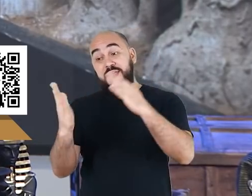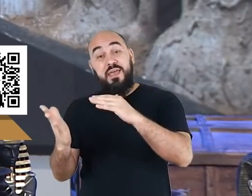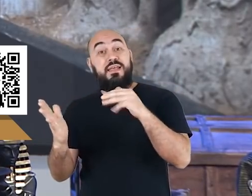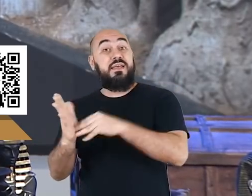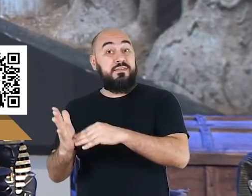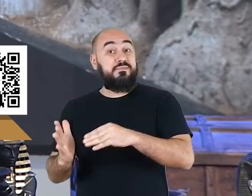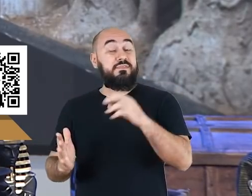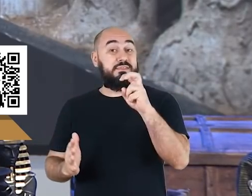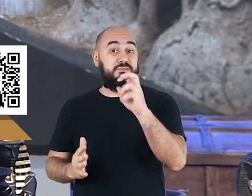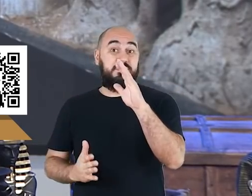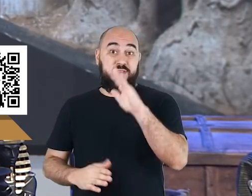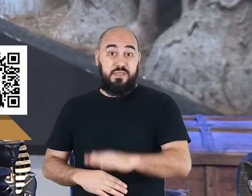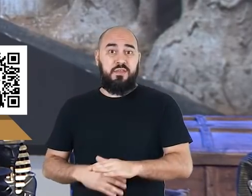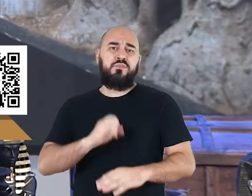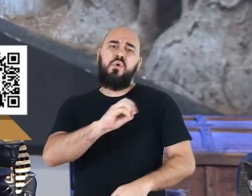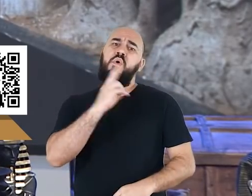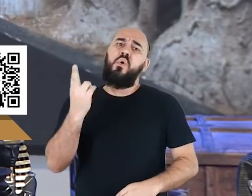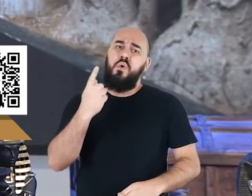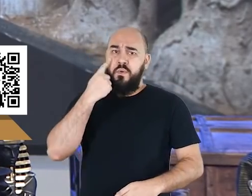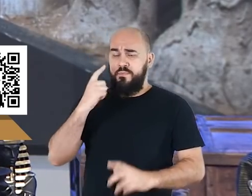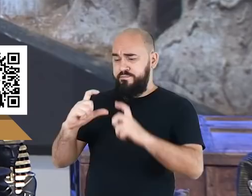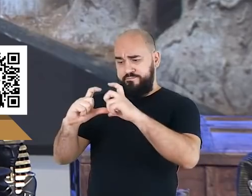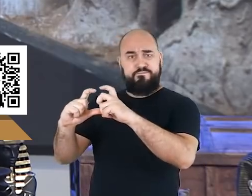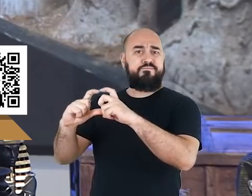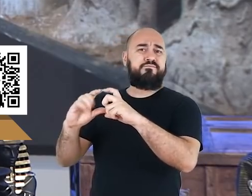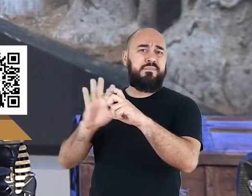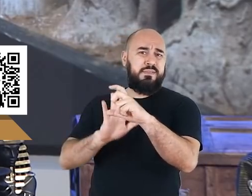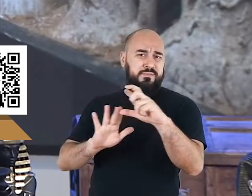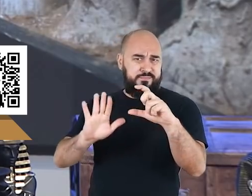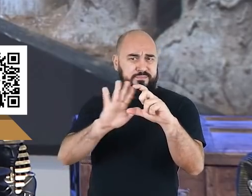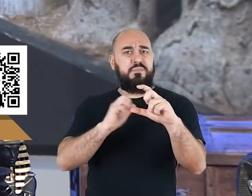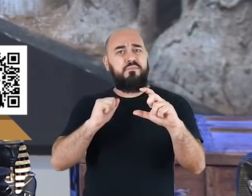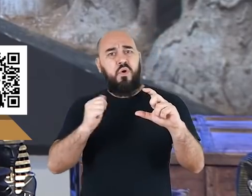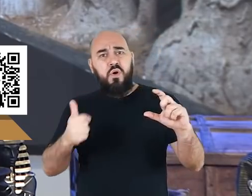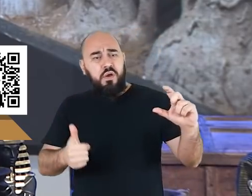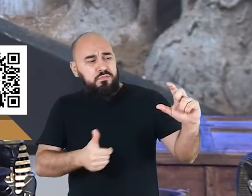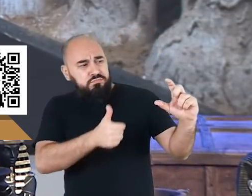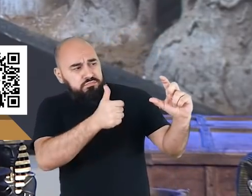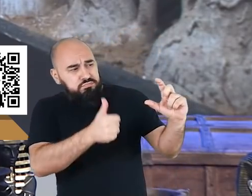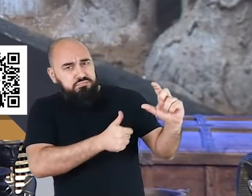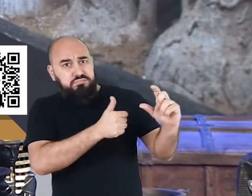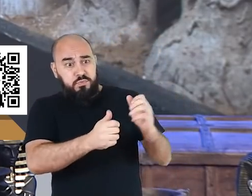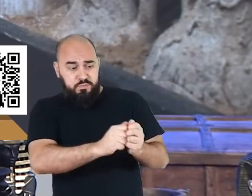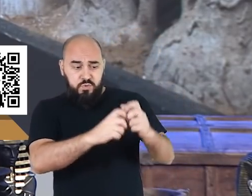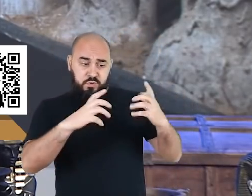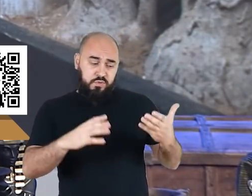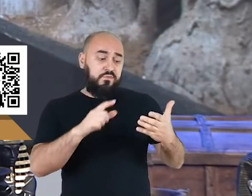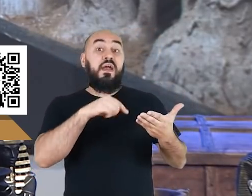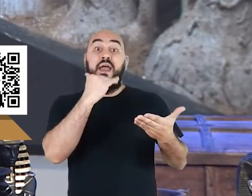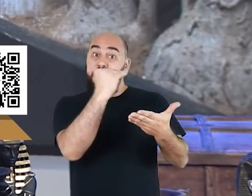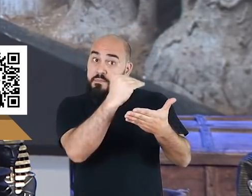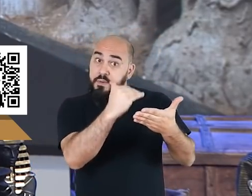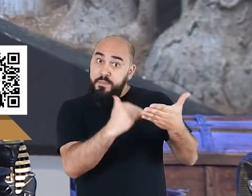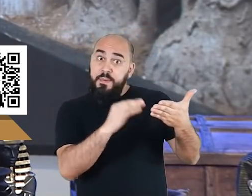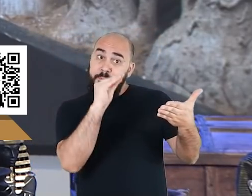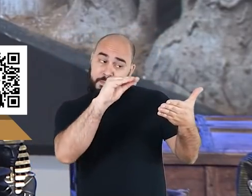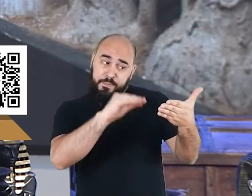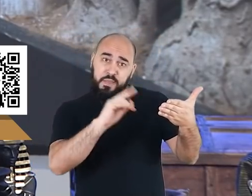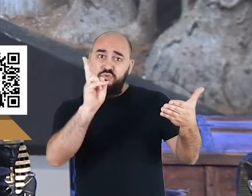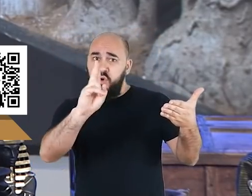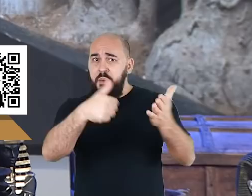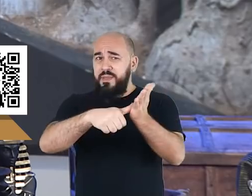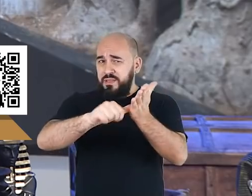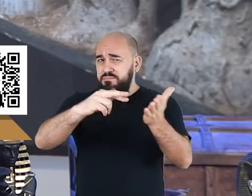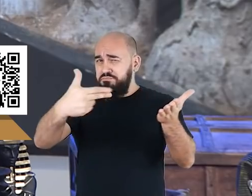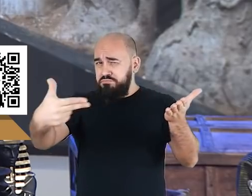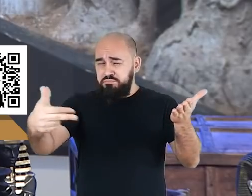ainda apontando a câmera do seu celular aí para o QR Code que aparece na sua tela. Você preenche um pequeno cadastro e em poucos dias